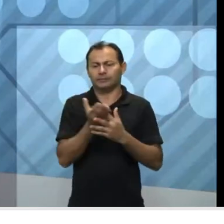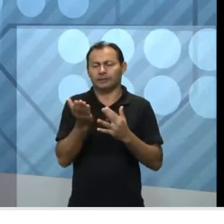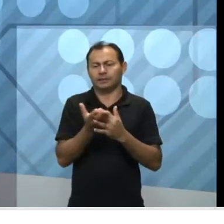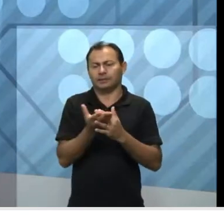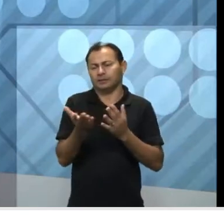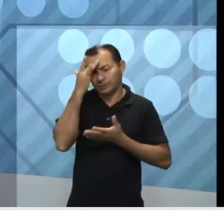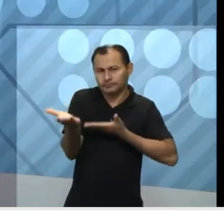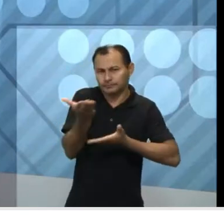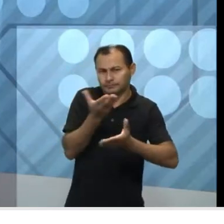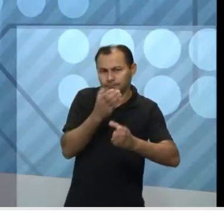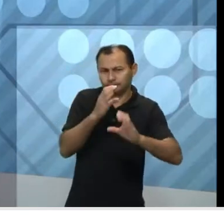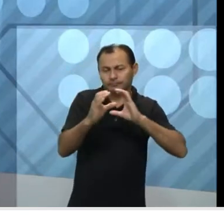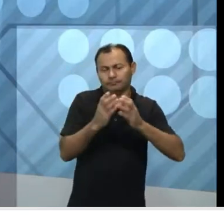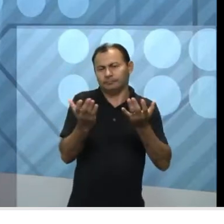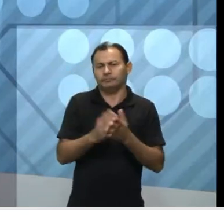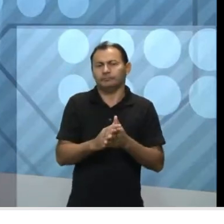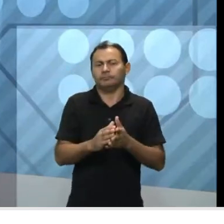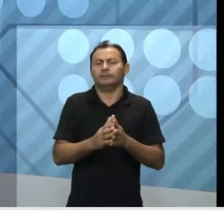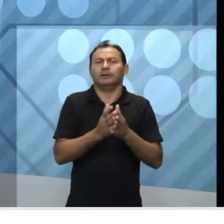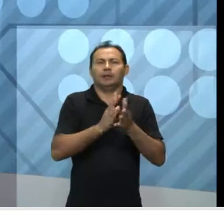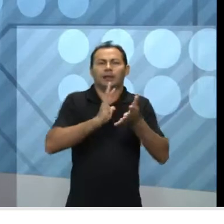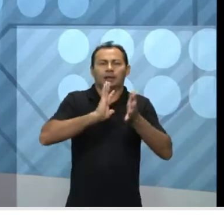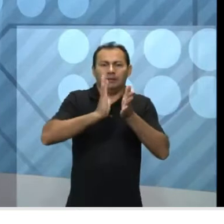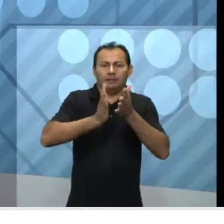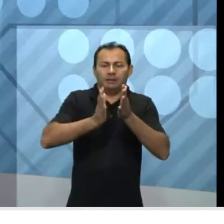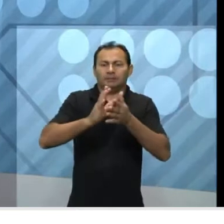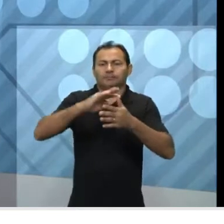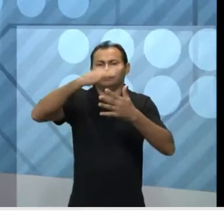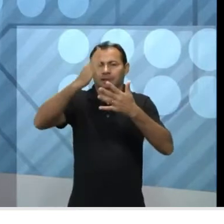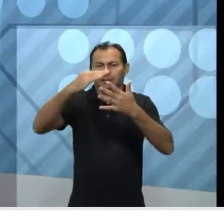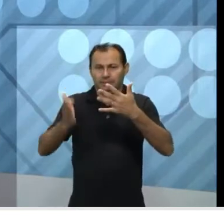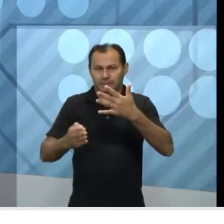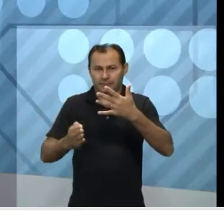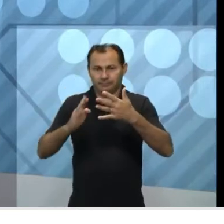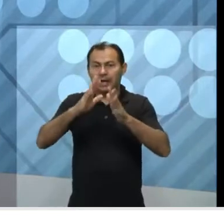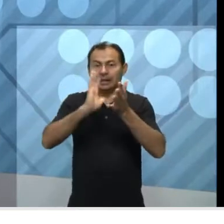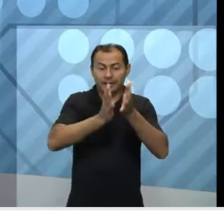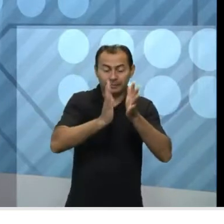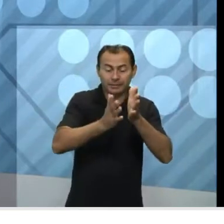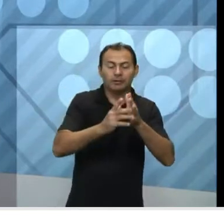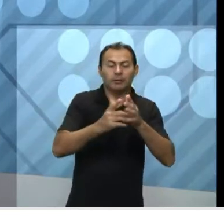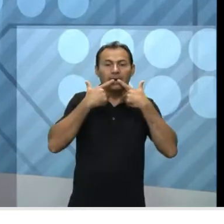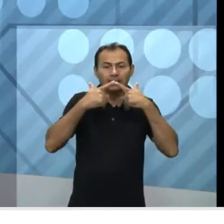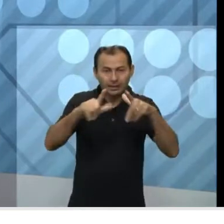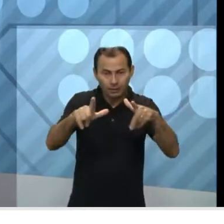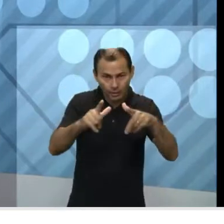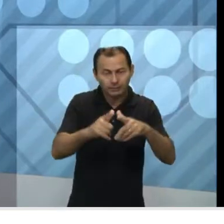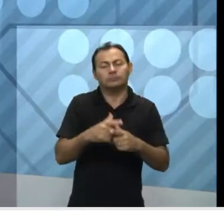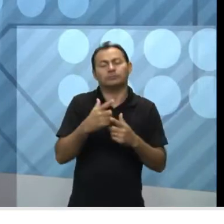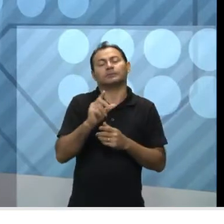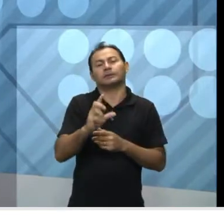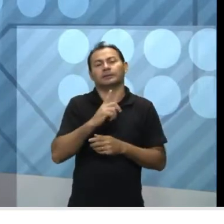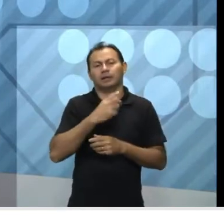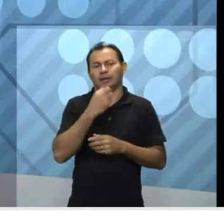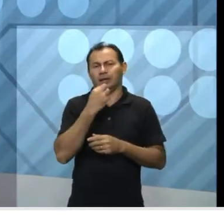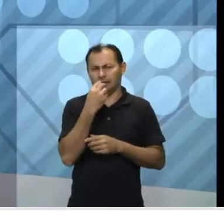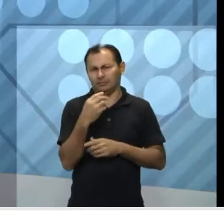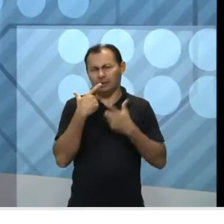Semelhantemente a Libras. A Libras é uma língua, tá? Podemos chamar de idioma, que existem convenções de